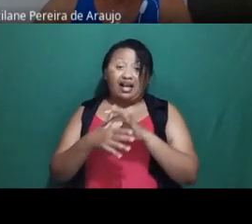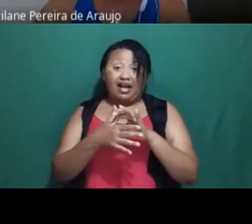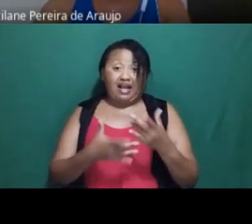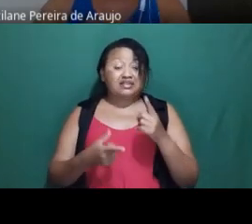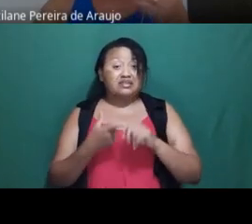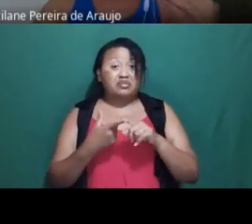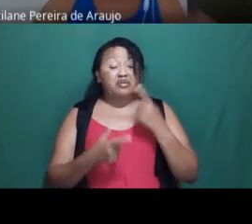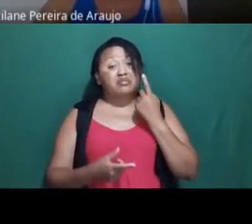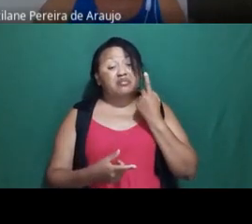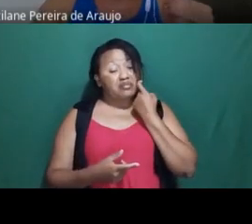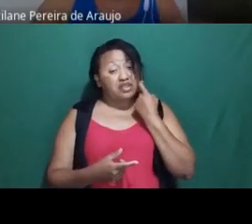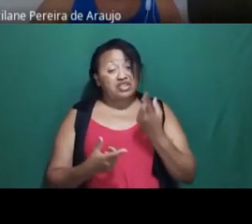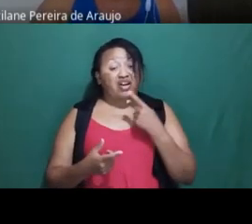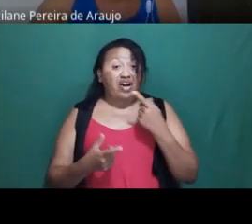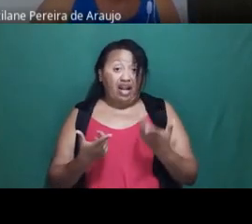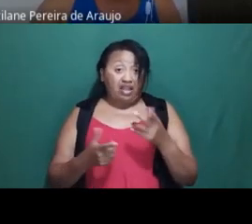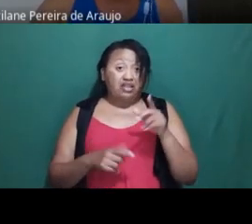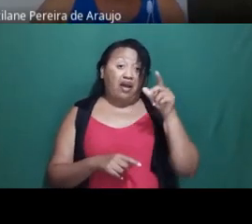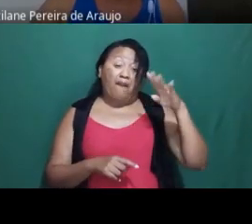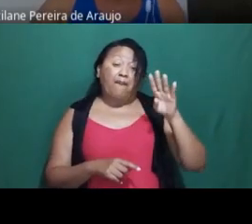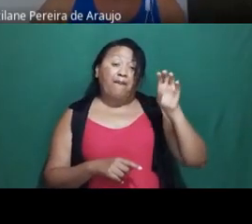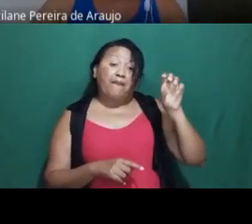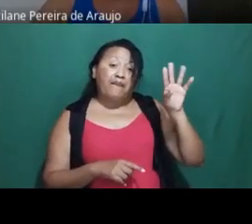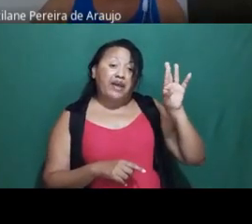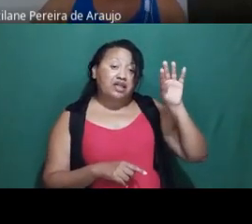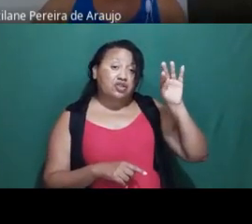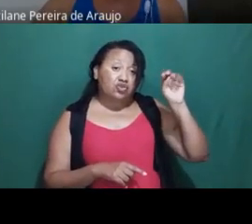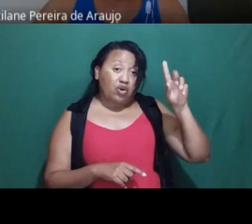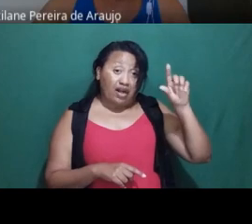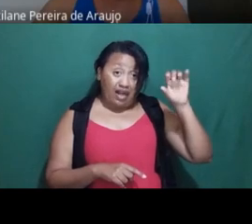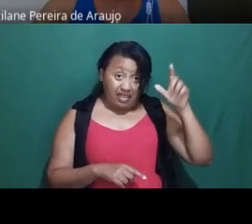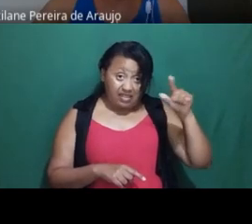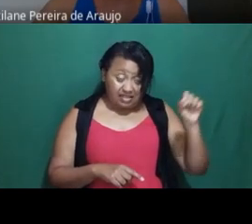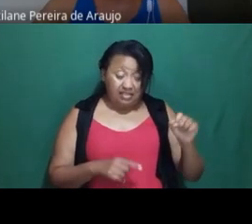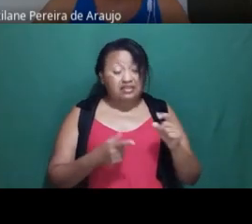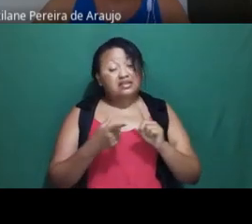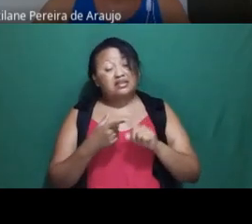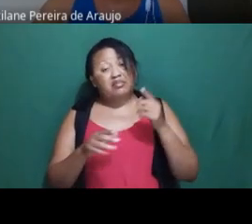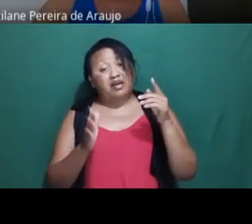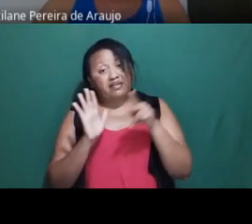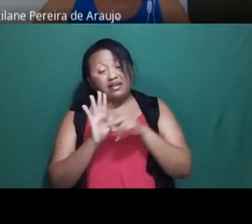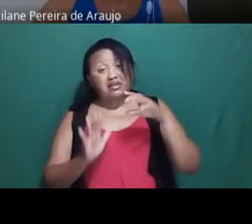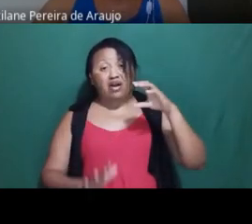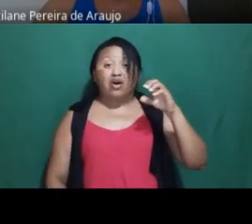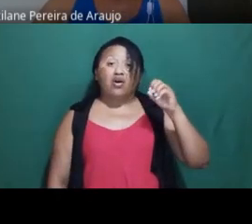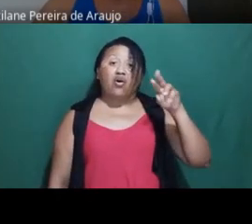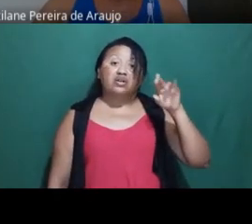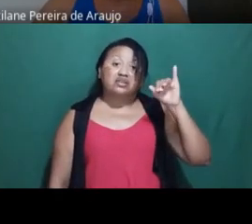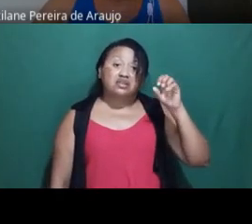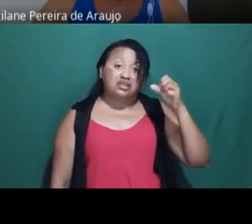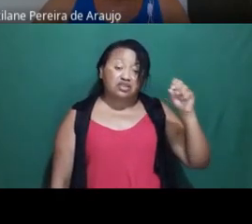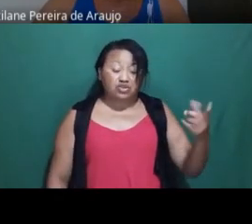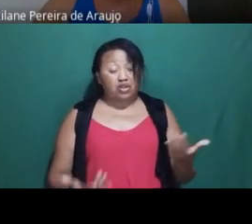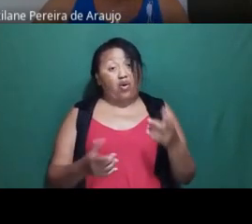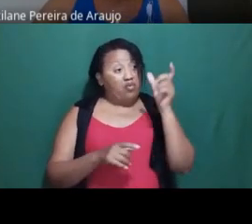sardinhas tá falando aí da personagem bertoleza e a Luiza Azevedo e o porquê a personagem bertoleza